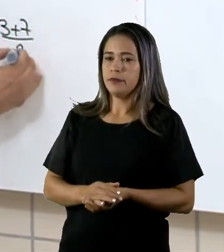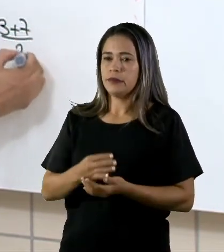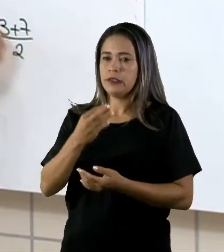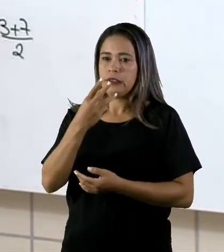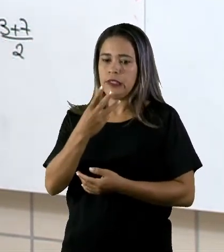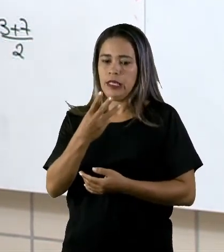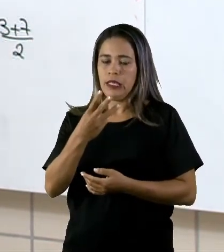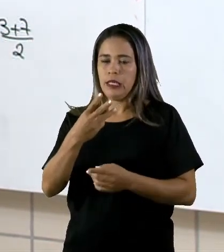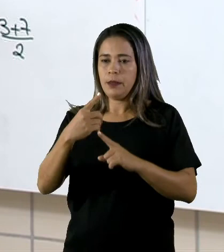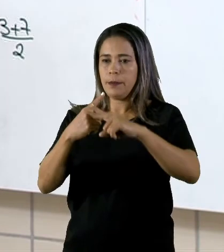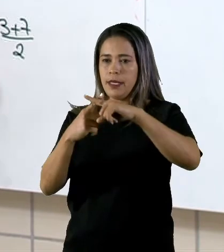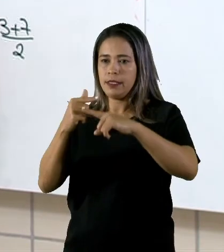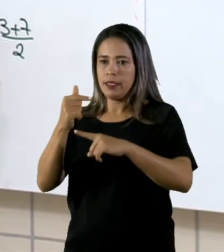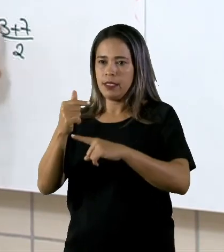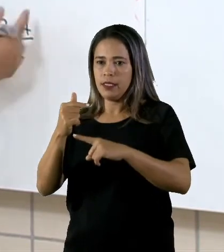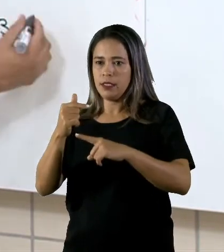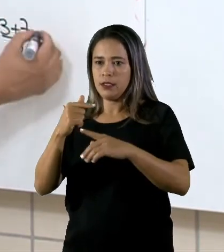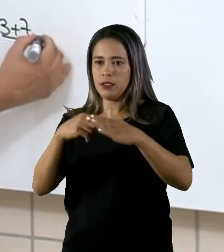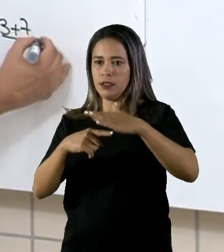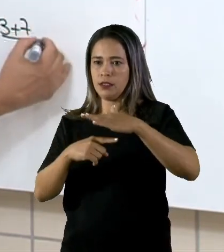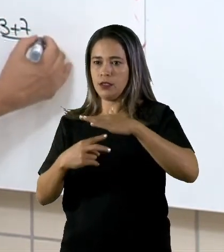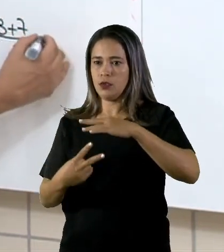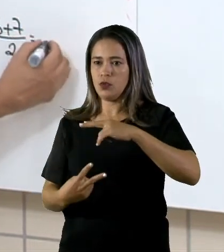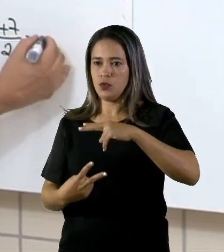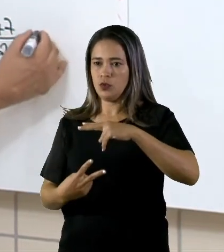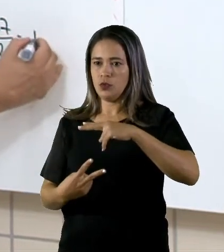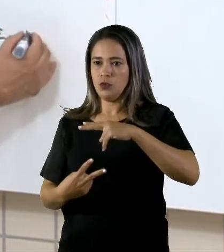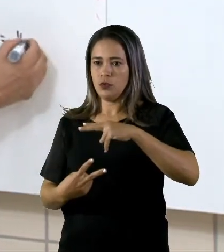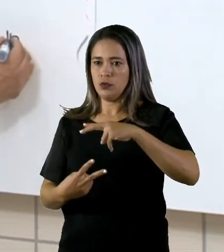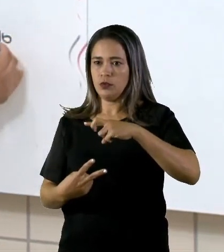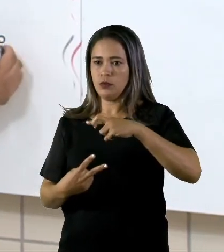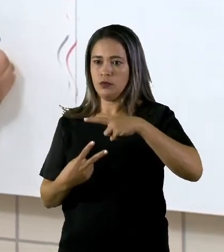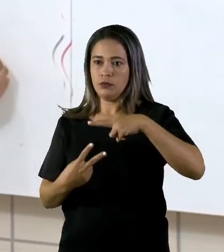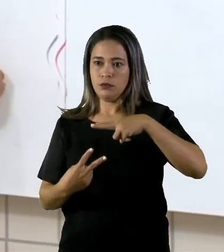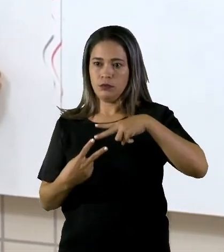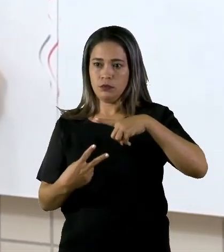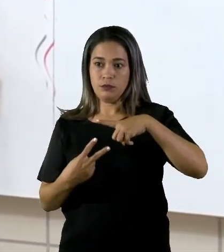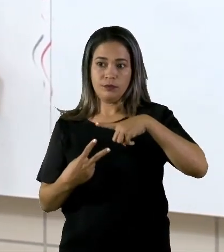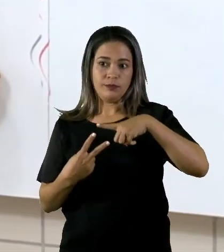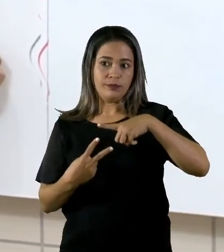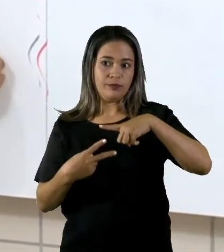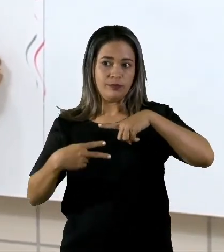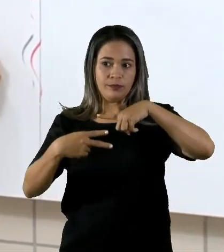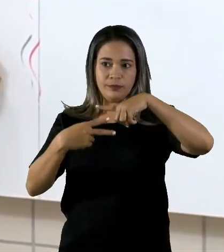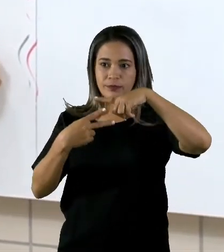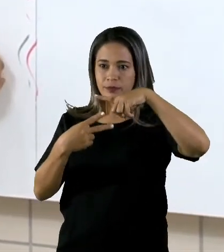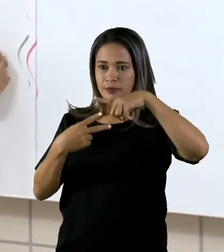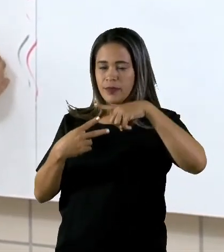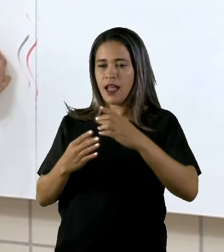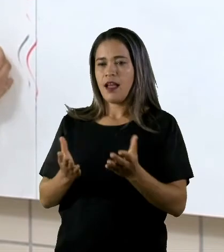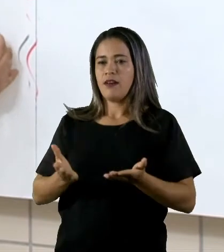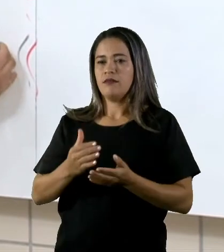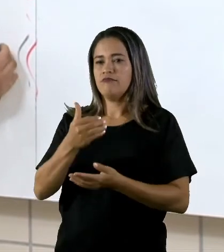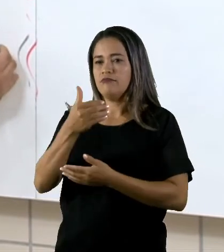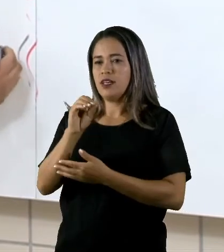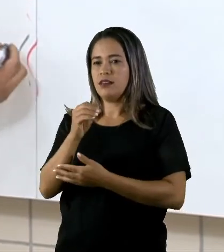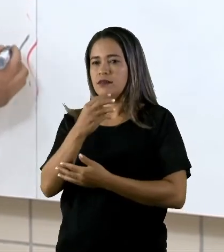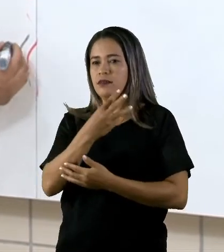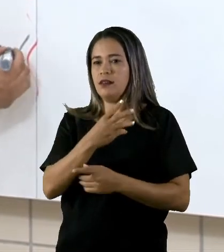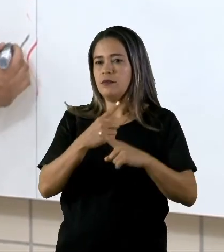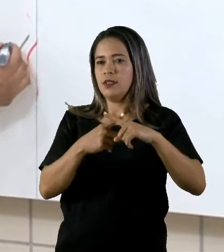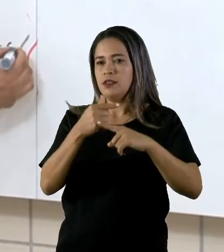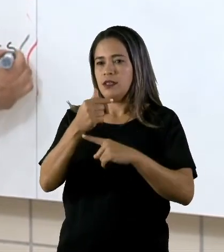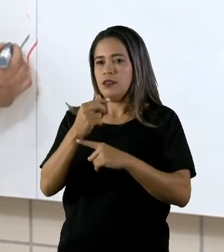sobre 2. Não é isso? 3 mais 7 são 10. 10 dividido por 2,